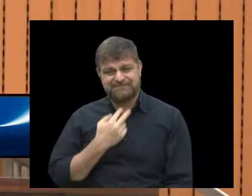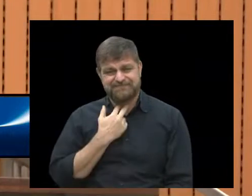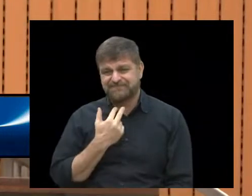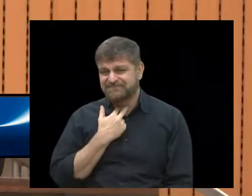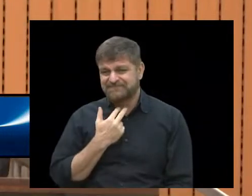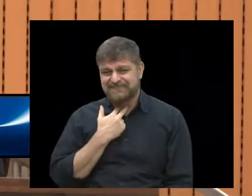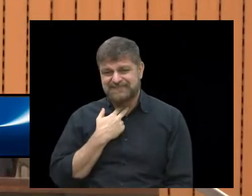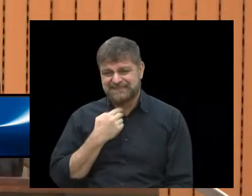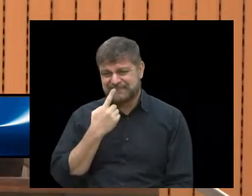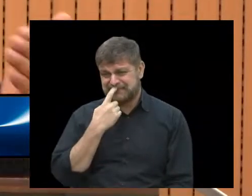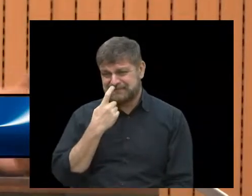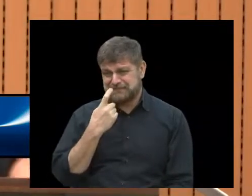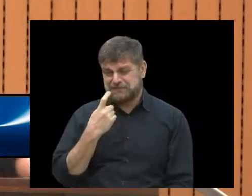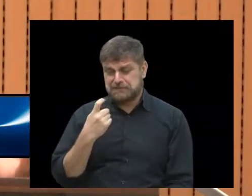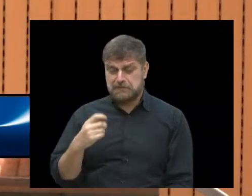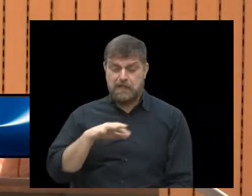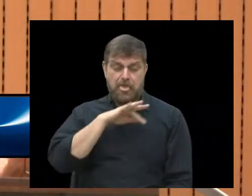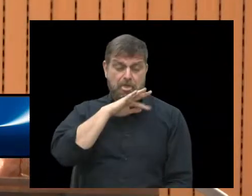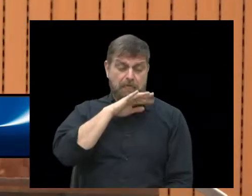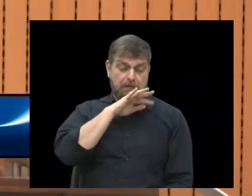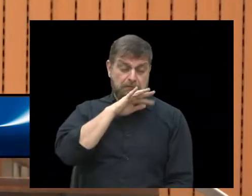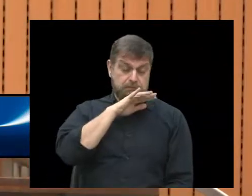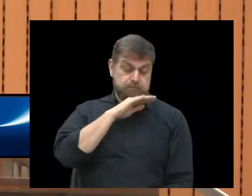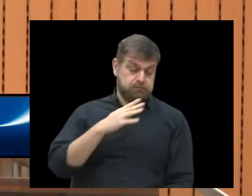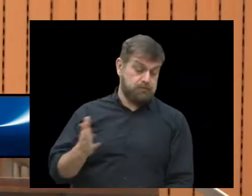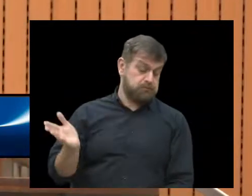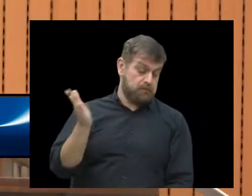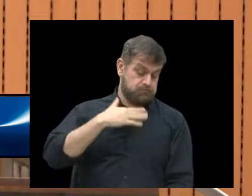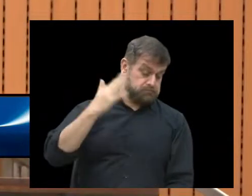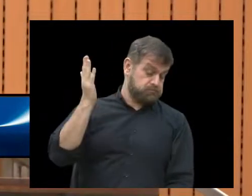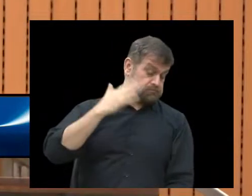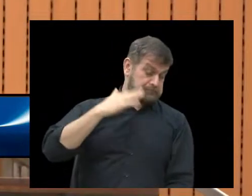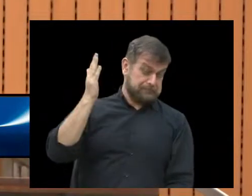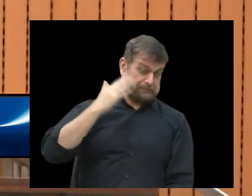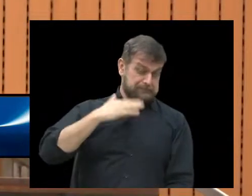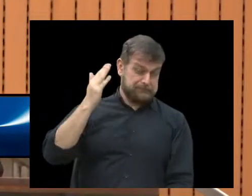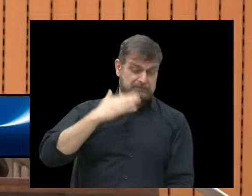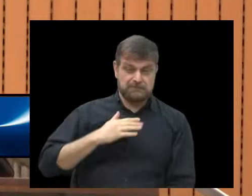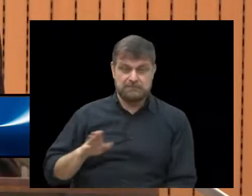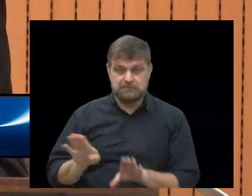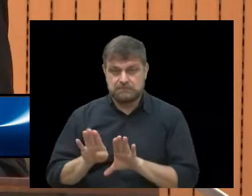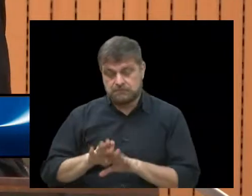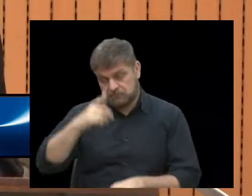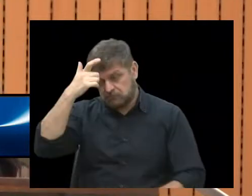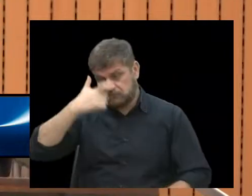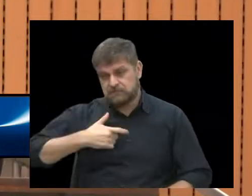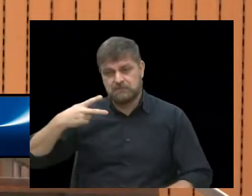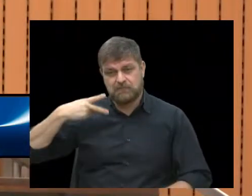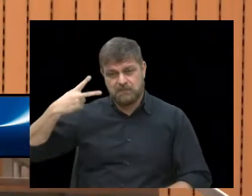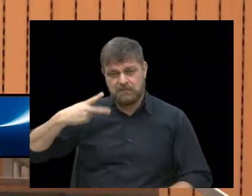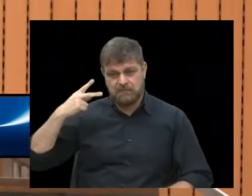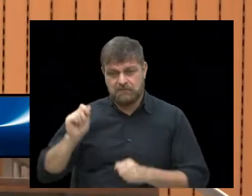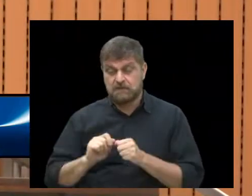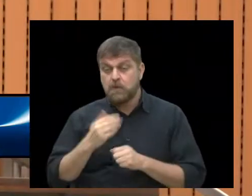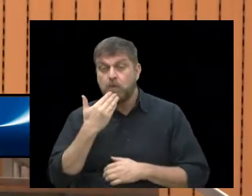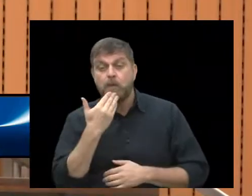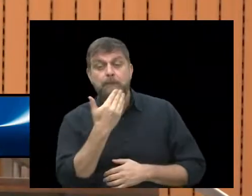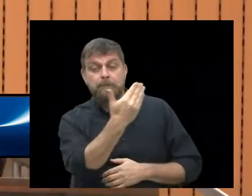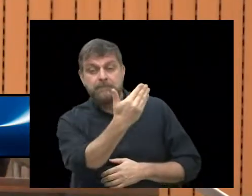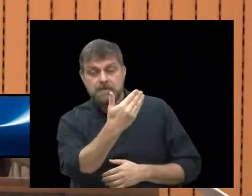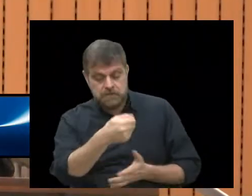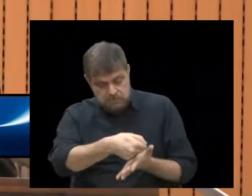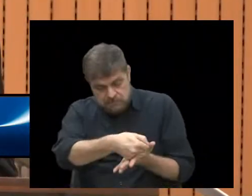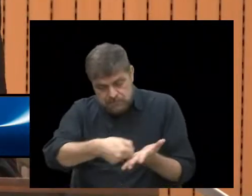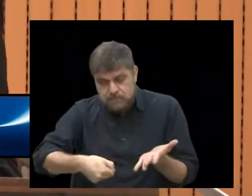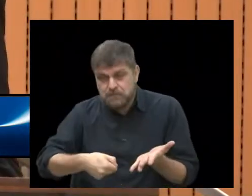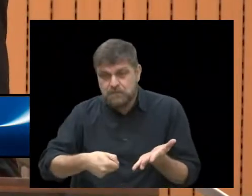nenhuma, um cheiro muito forte dentro do mercado municipal. Então, esse vereador que vai fazer um pedido para ver